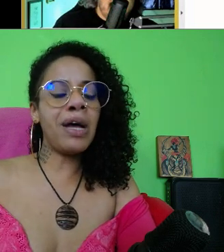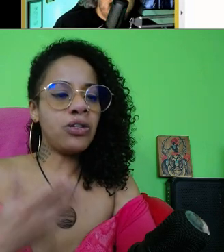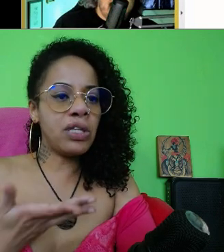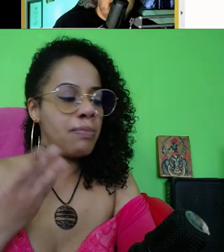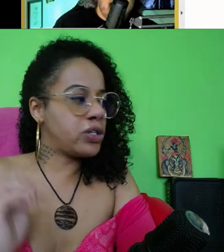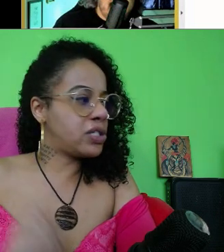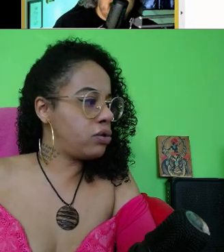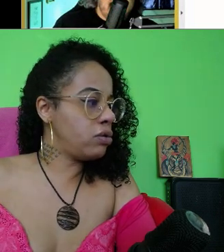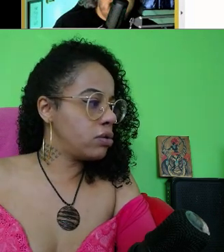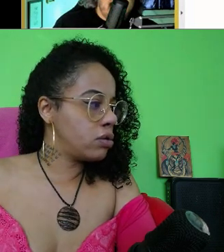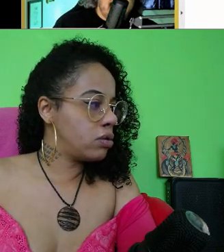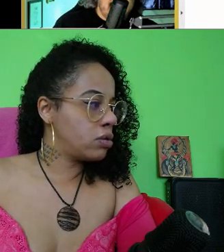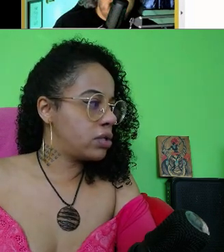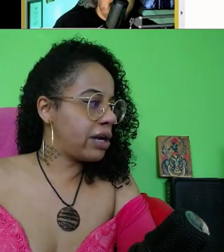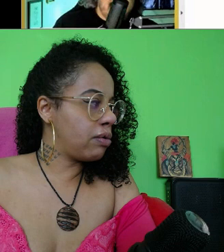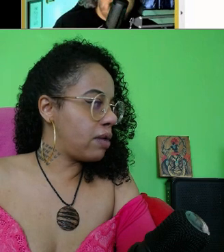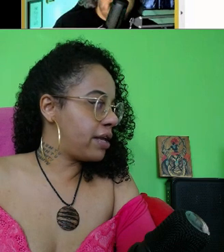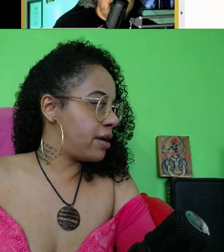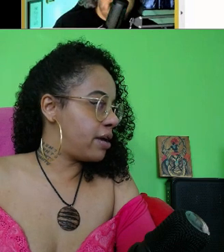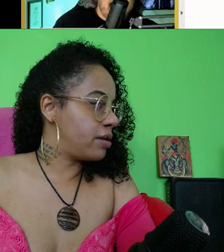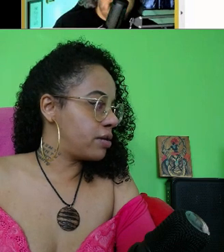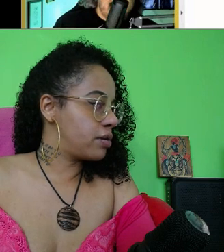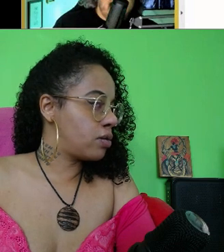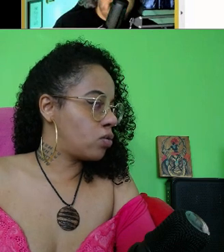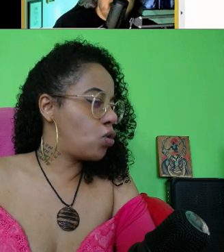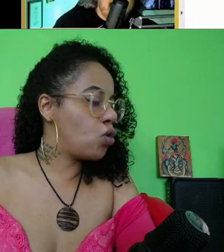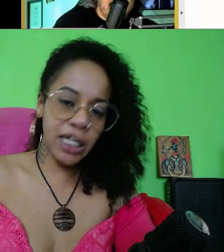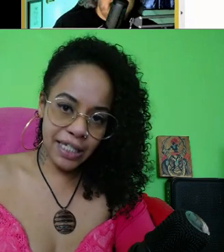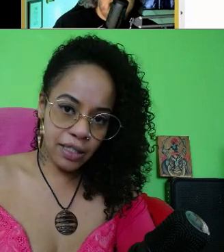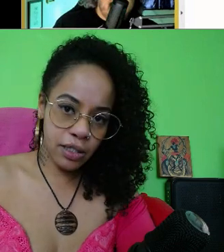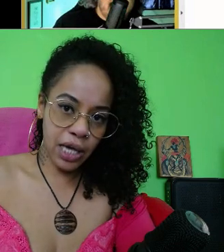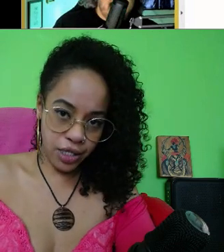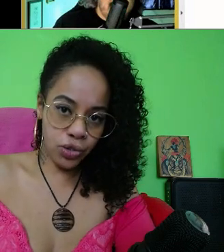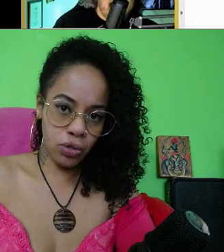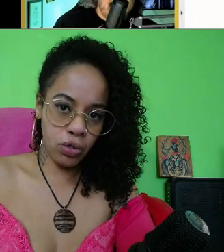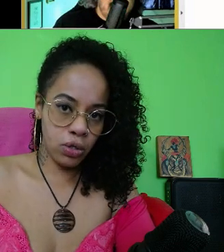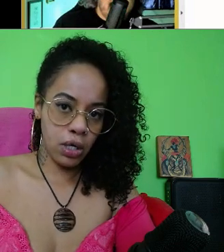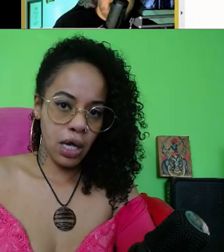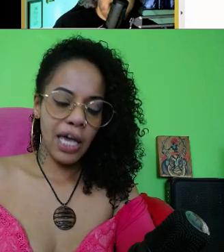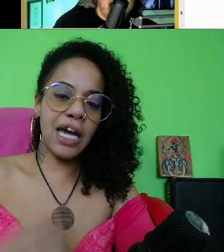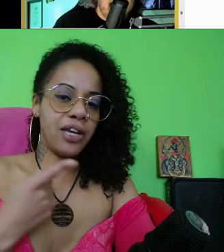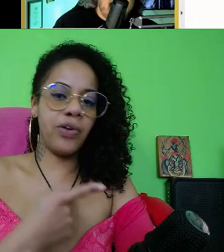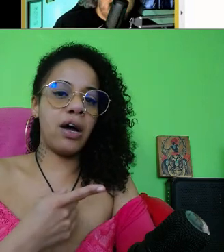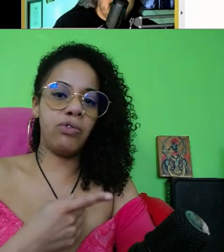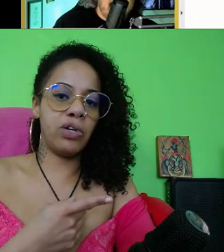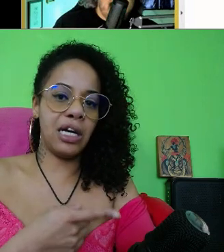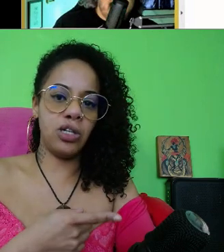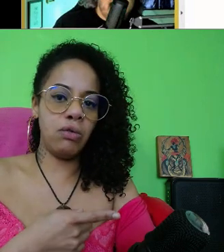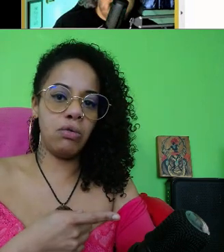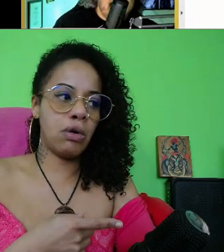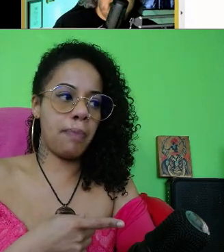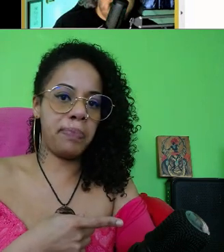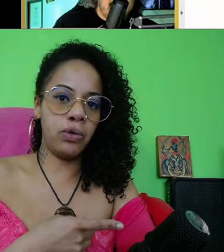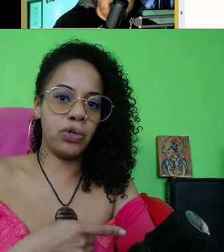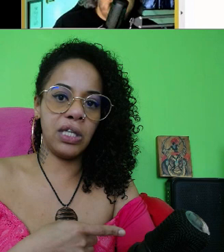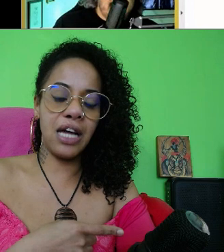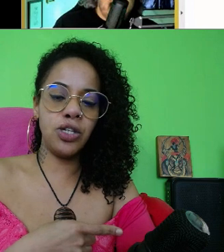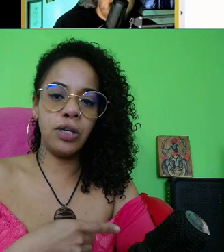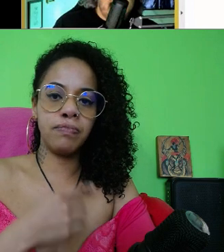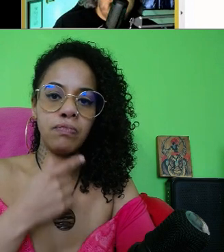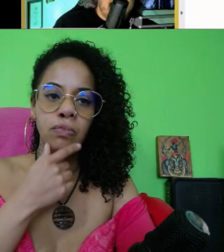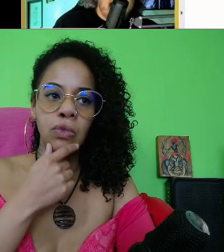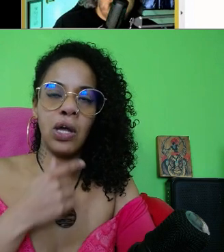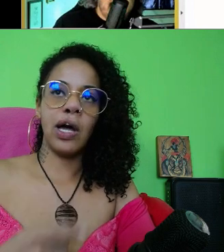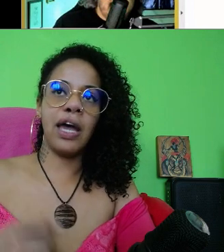mas tu tá mostrando teu currics é isso E aí não é a autoridade não a pela